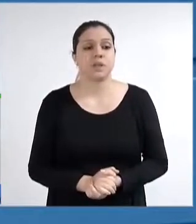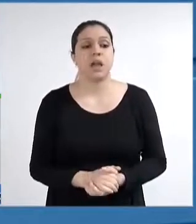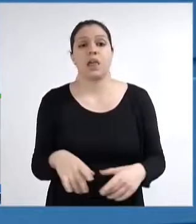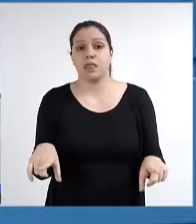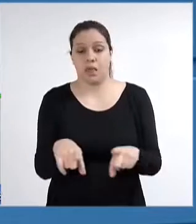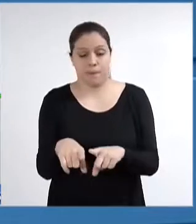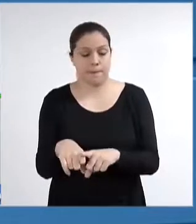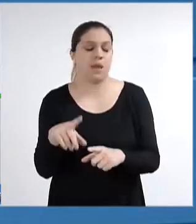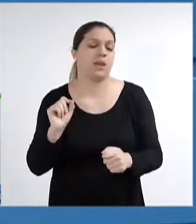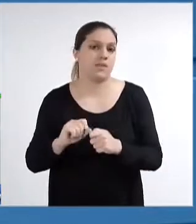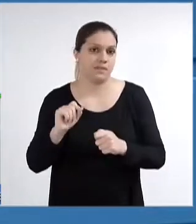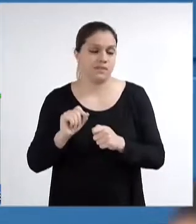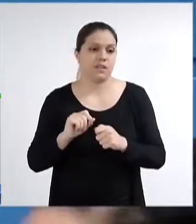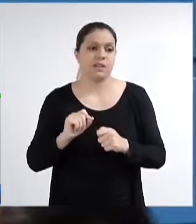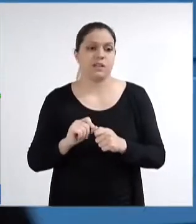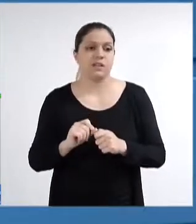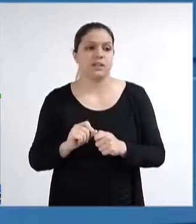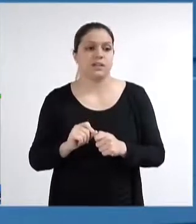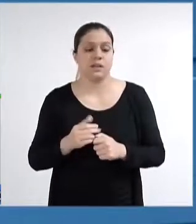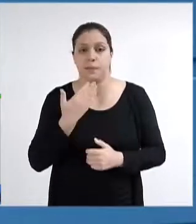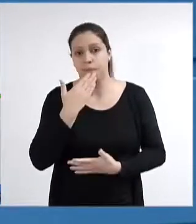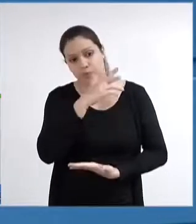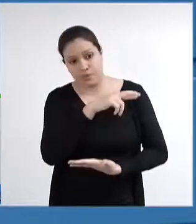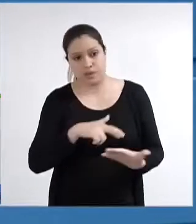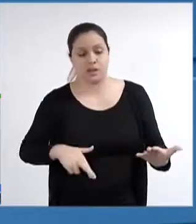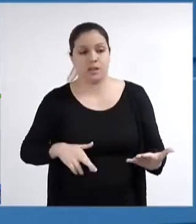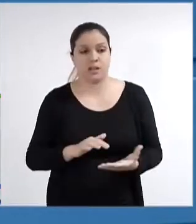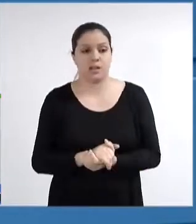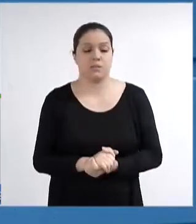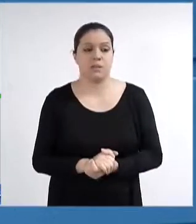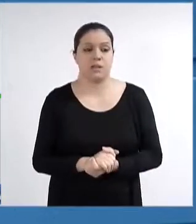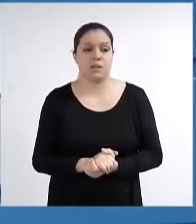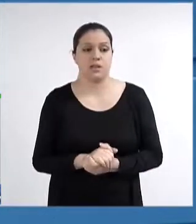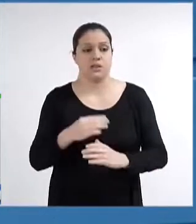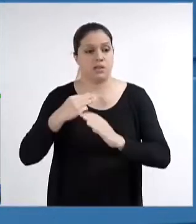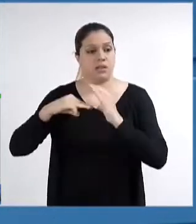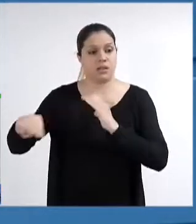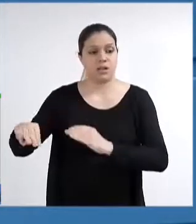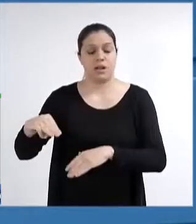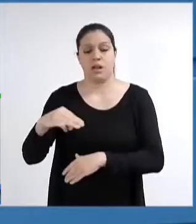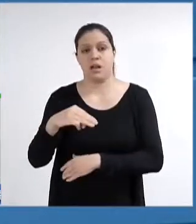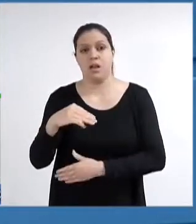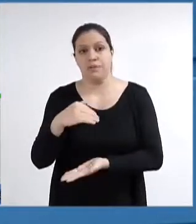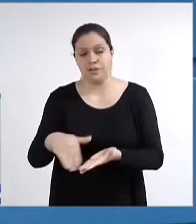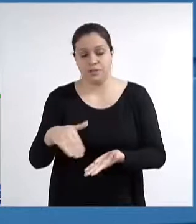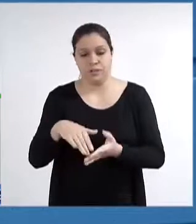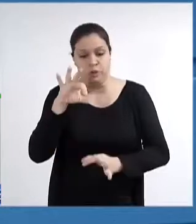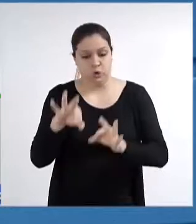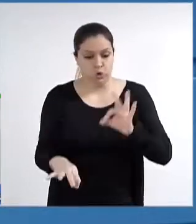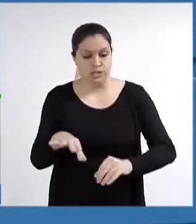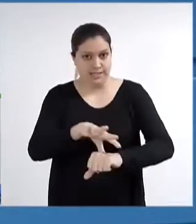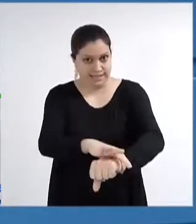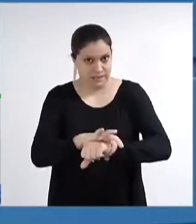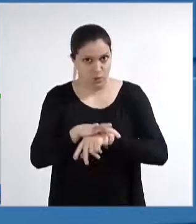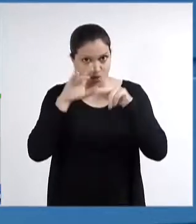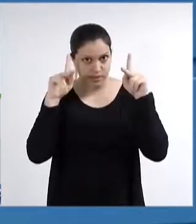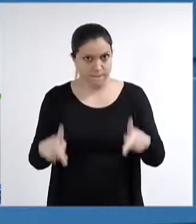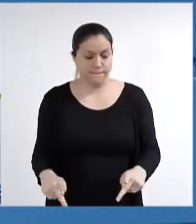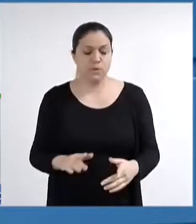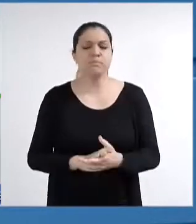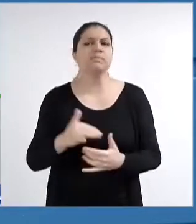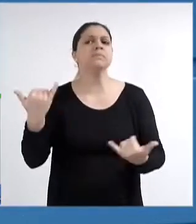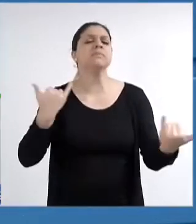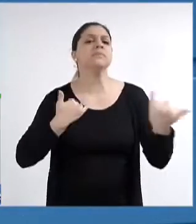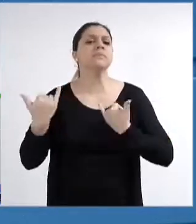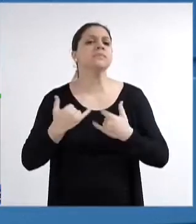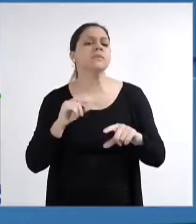aqui um requerimento ao nosso secretário de Justiça e Segurança Pública, que nos